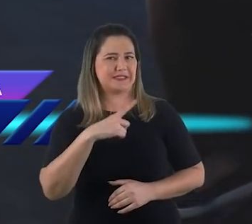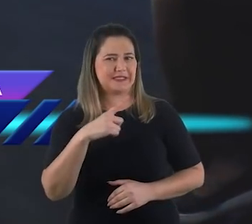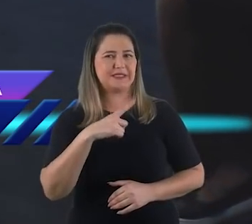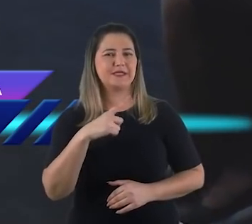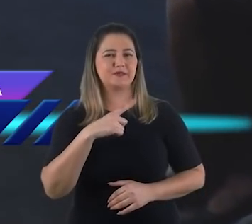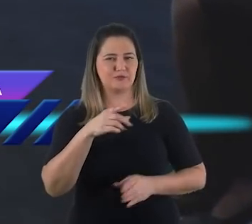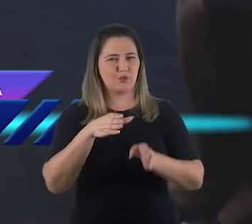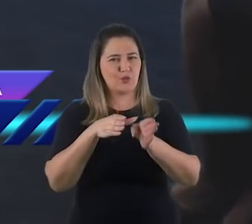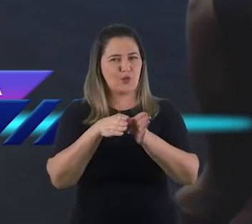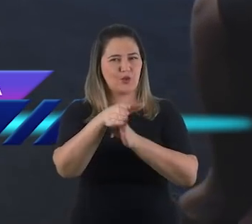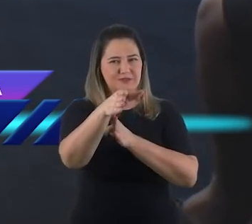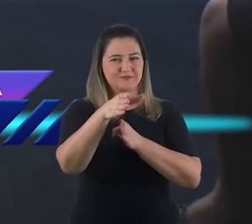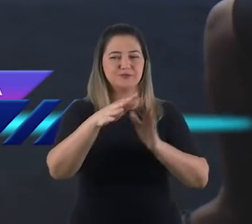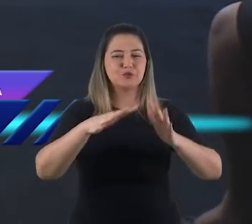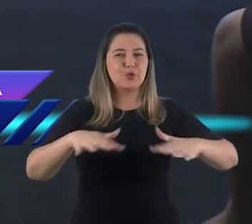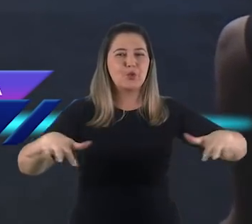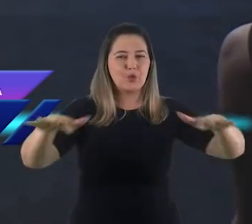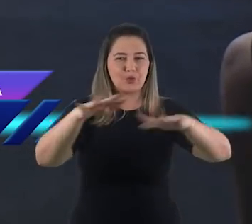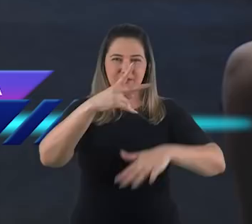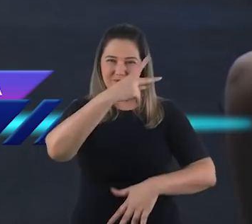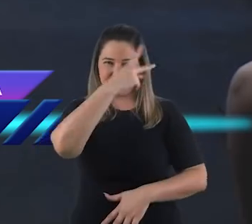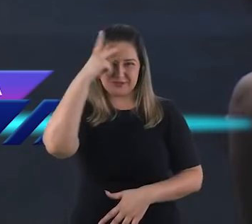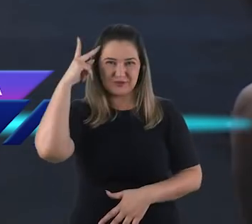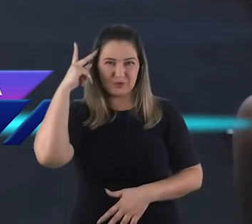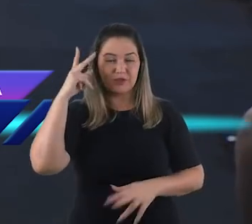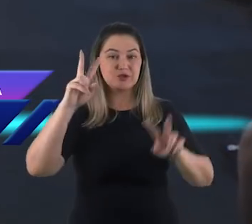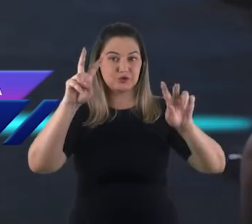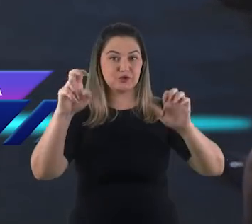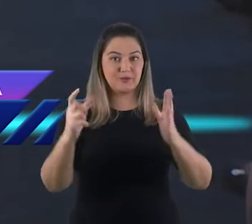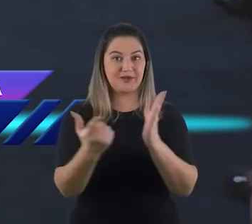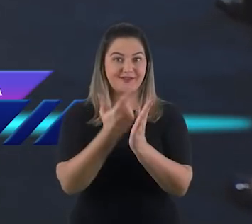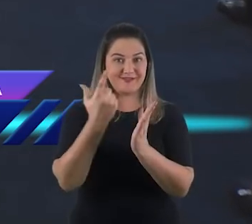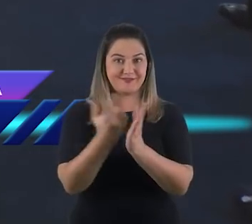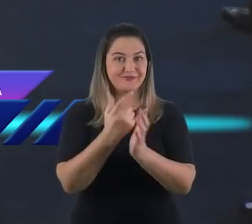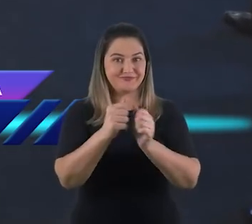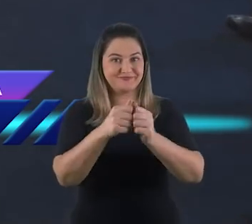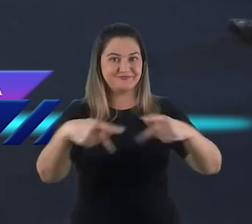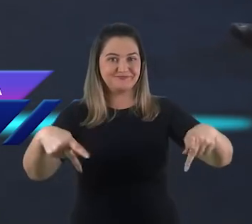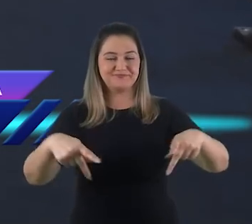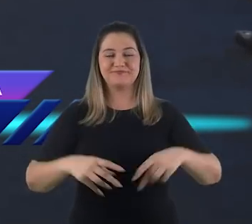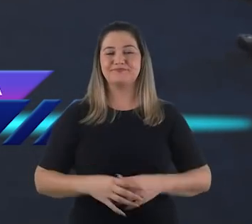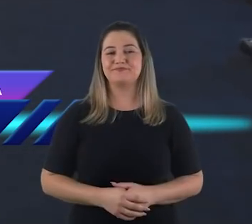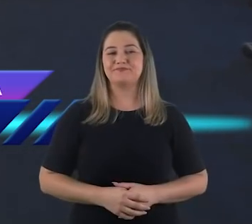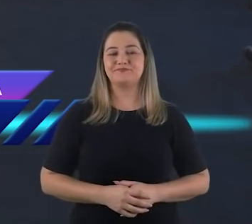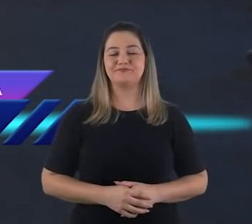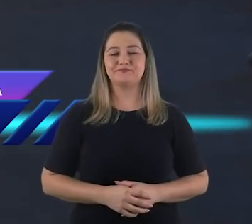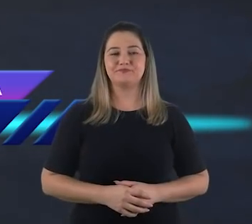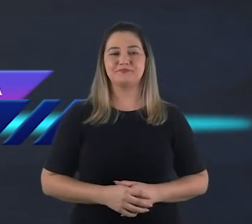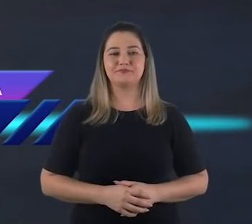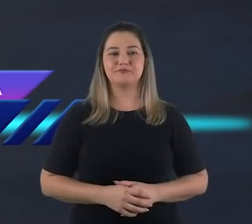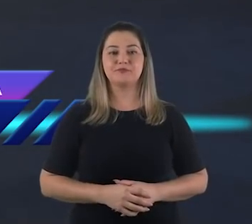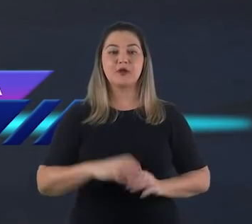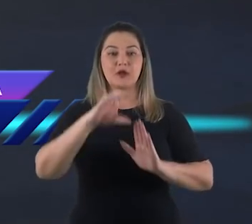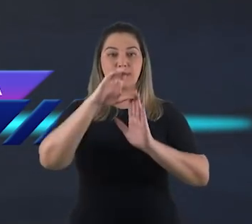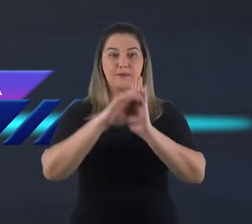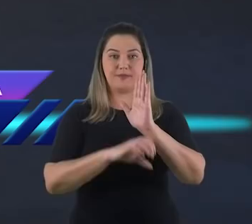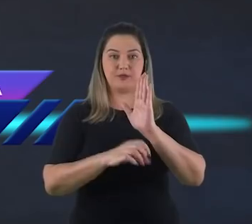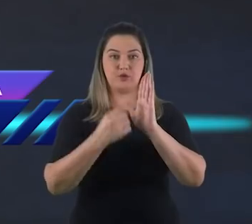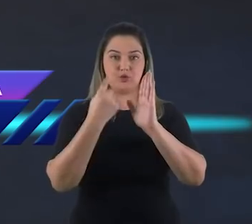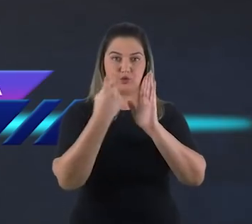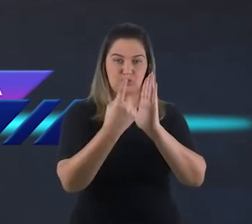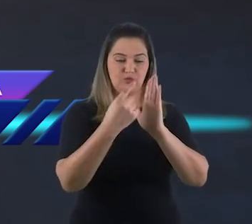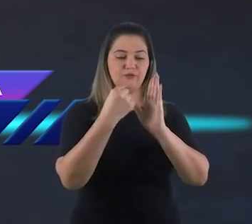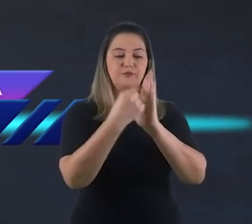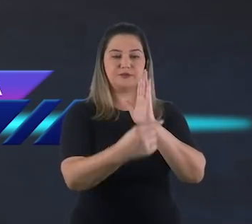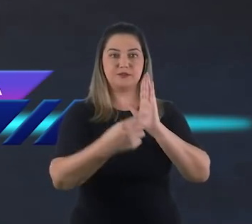uma recomendação para os seres humanos com relação ao livro do Apocalipse. Apocalipse 1:3. Fomos para o último